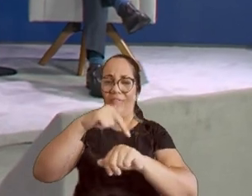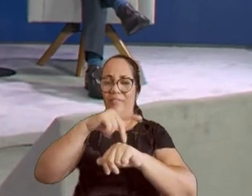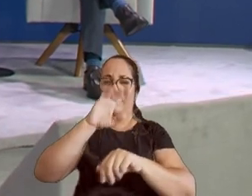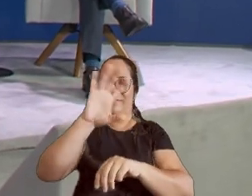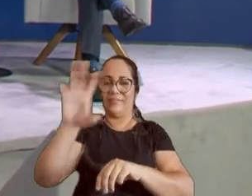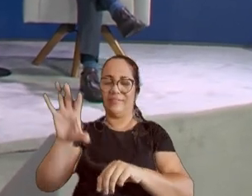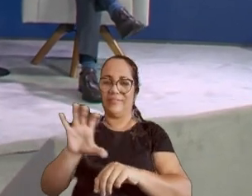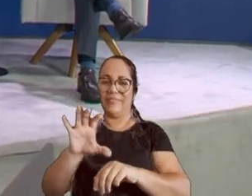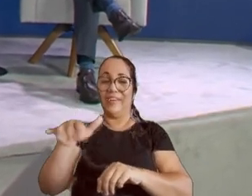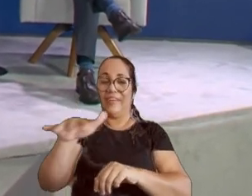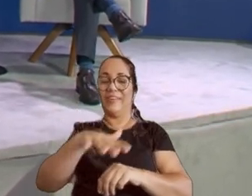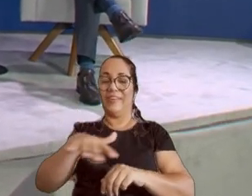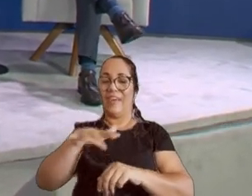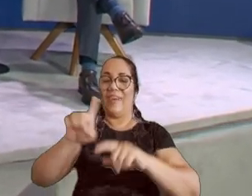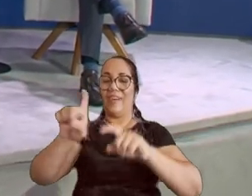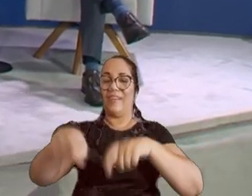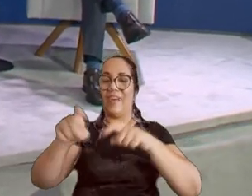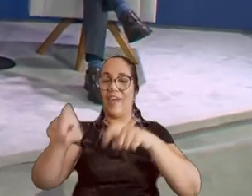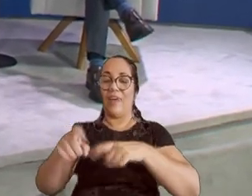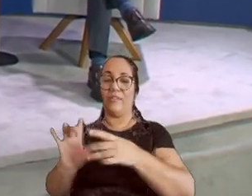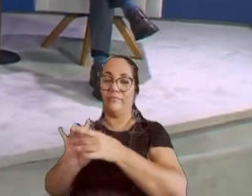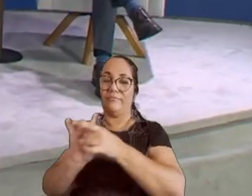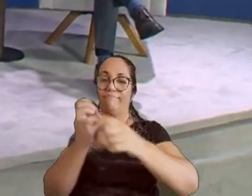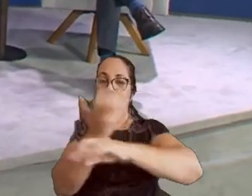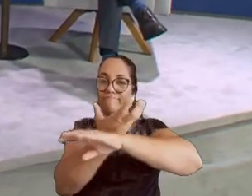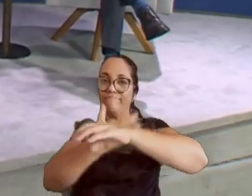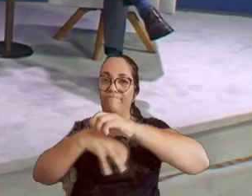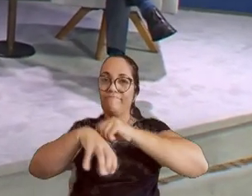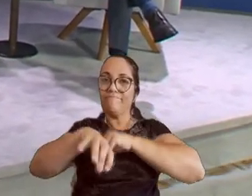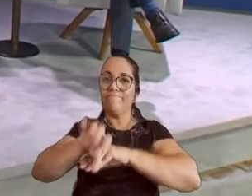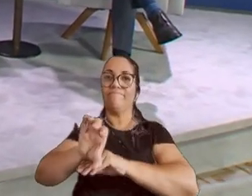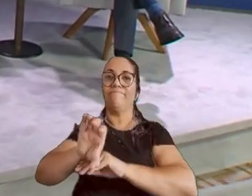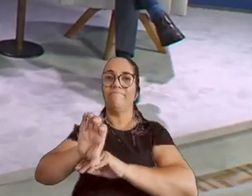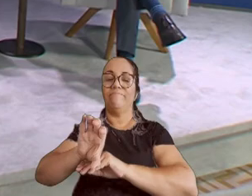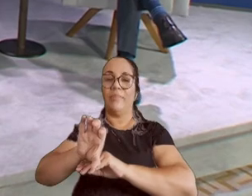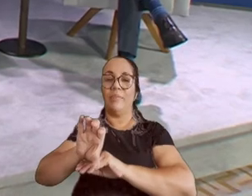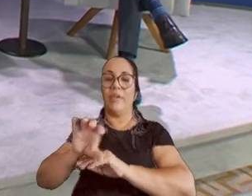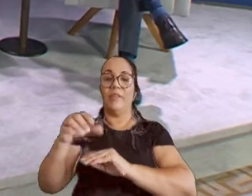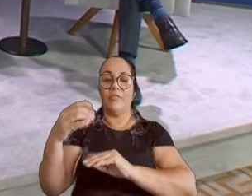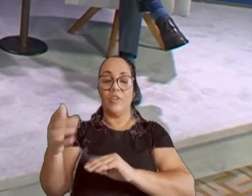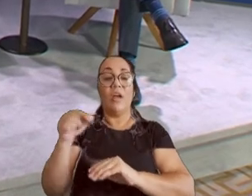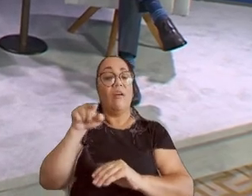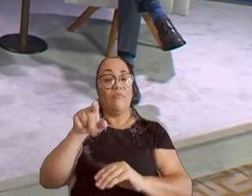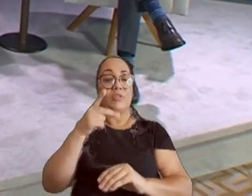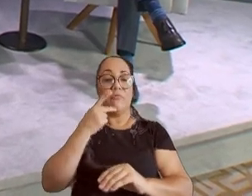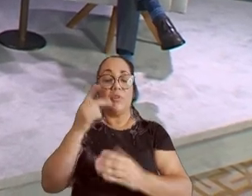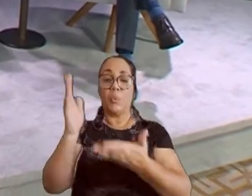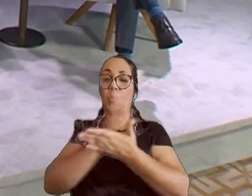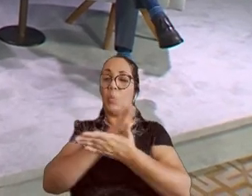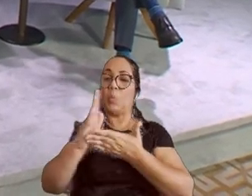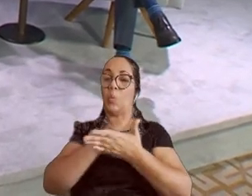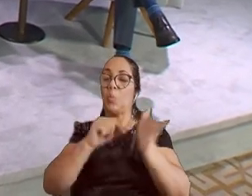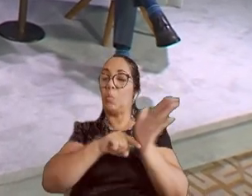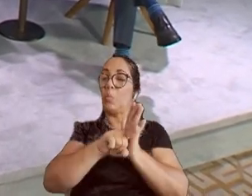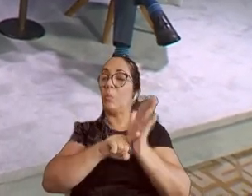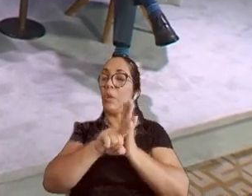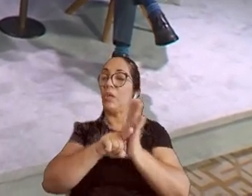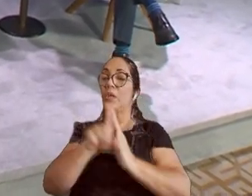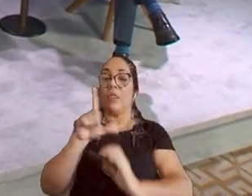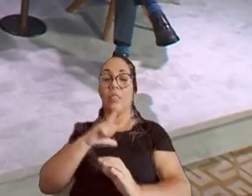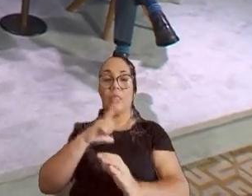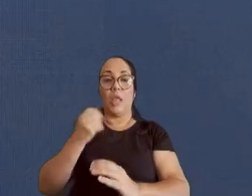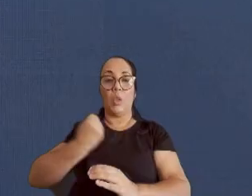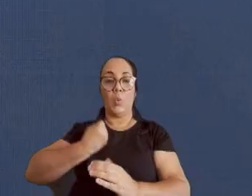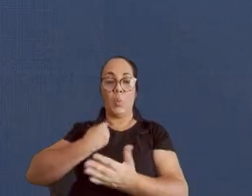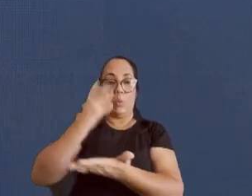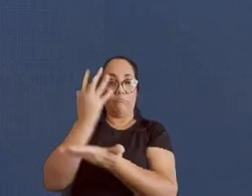com o meio ambiente que que não se verificam se citou alguns números que já de cara né Por muita gente parece surpresa